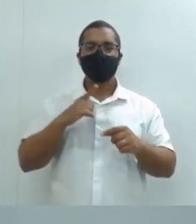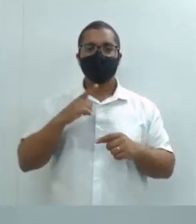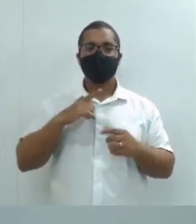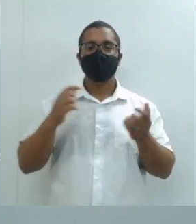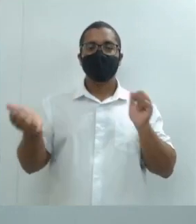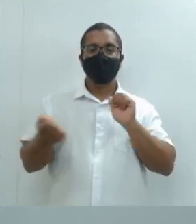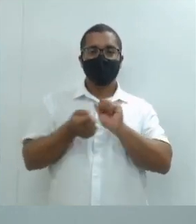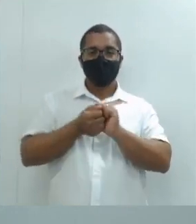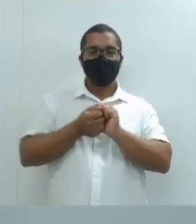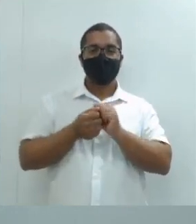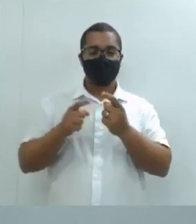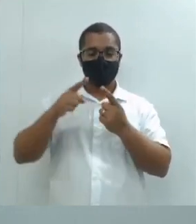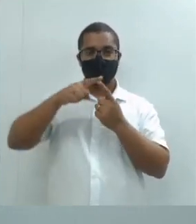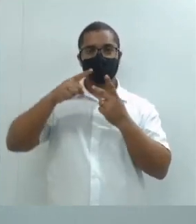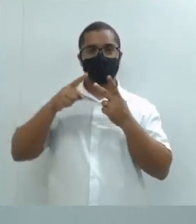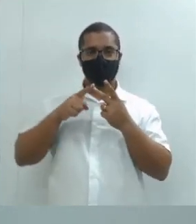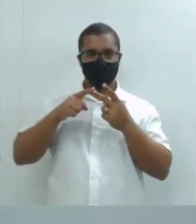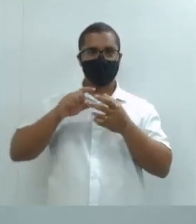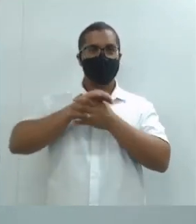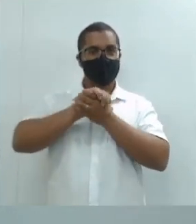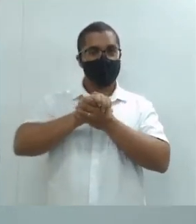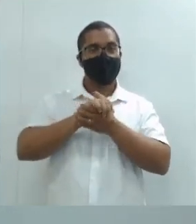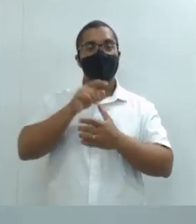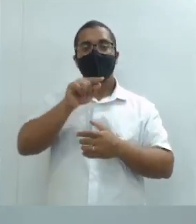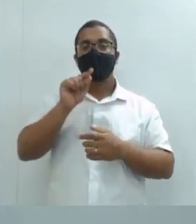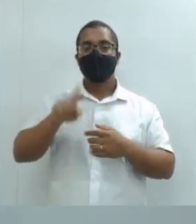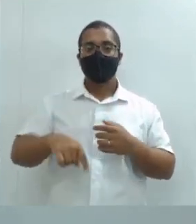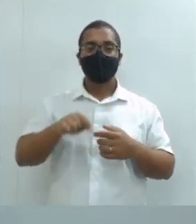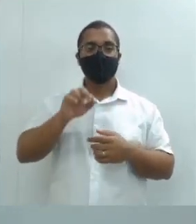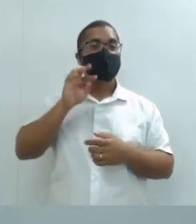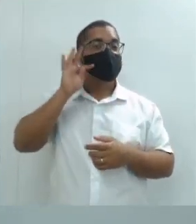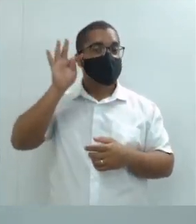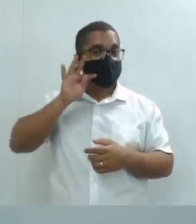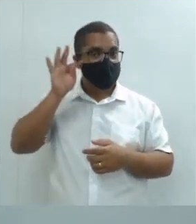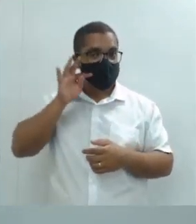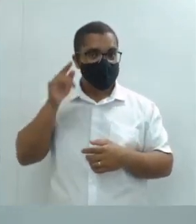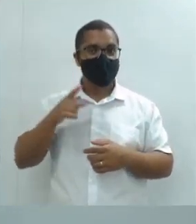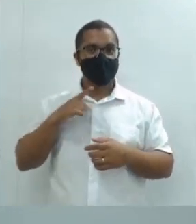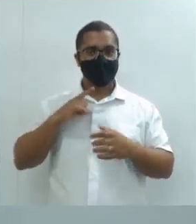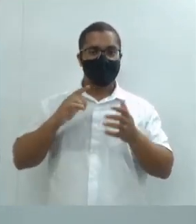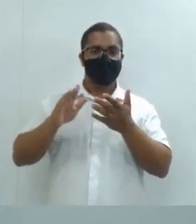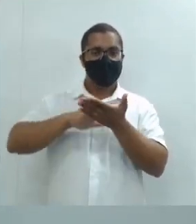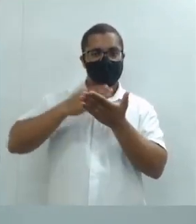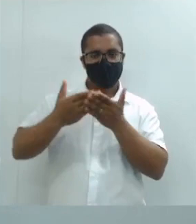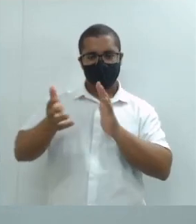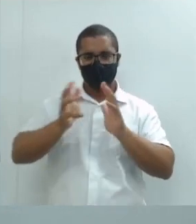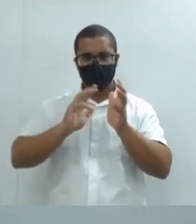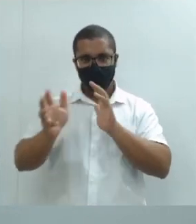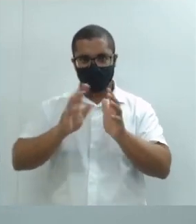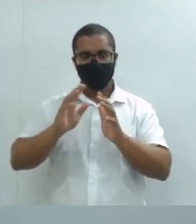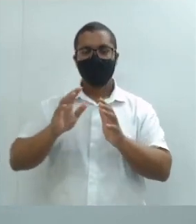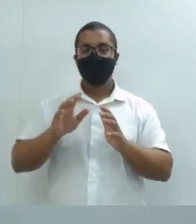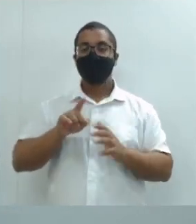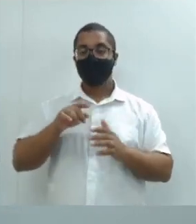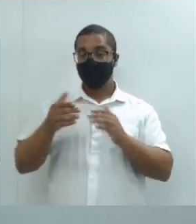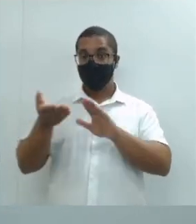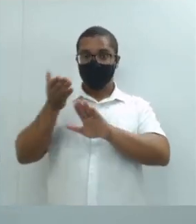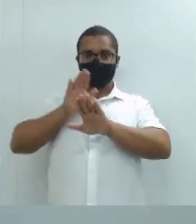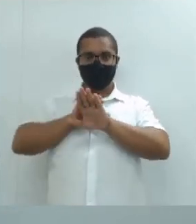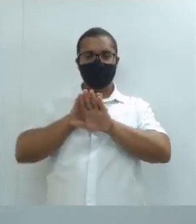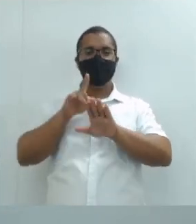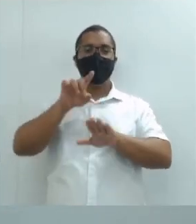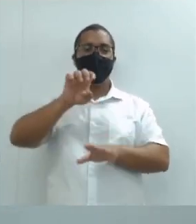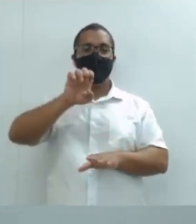estamos hoje com dois parceiraços aqui. O Ari tá aí fazendo a simultaneidade para vocês e a Ellen tá lá passando